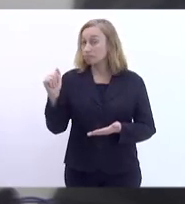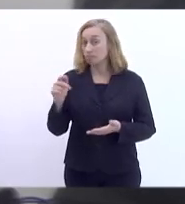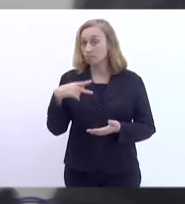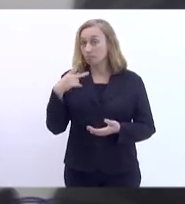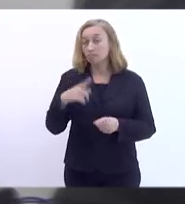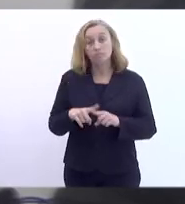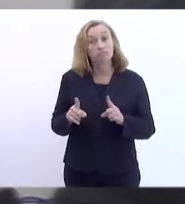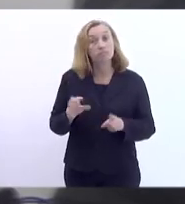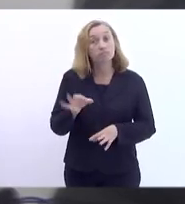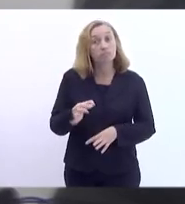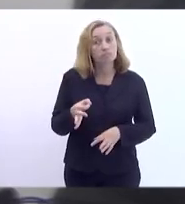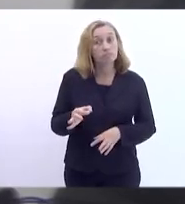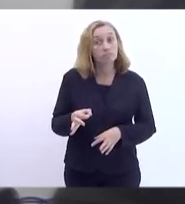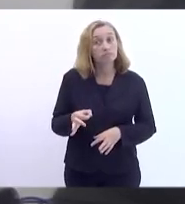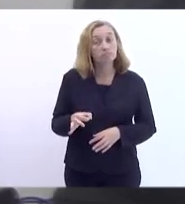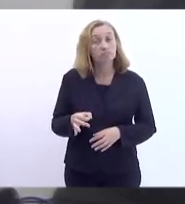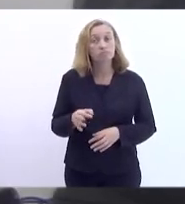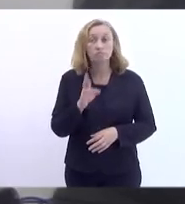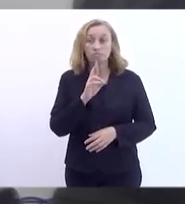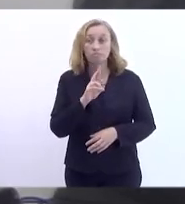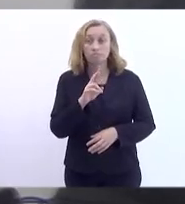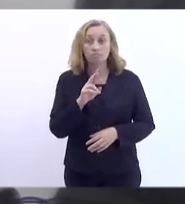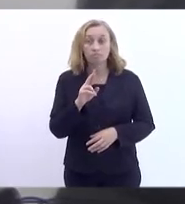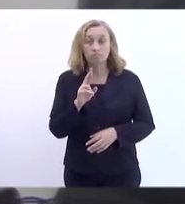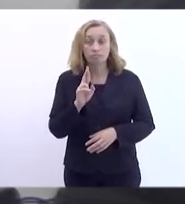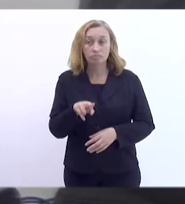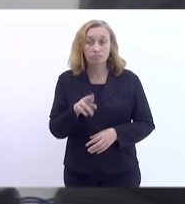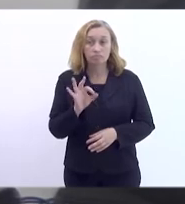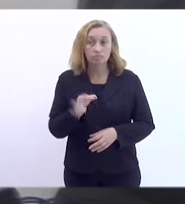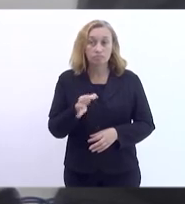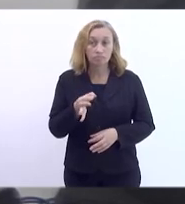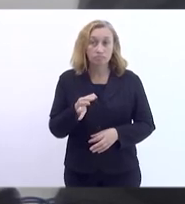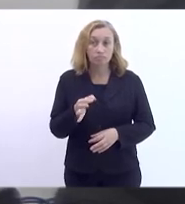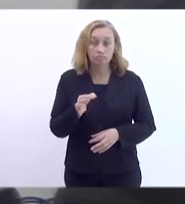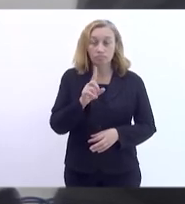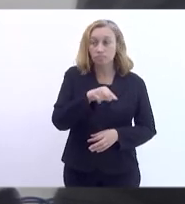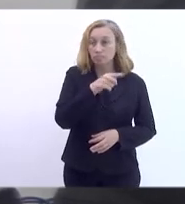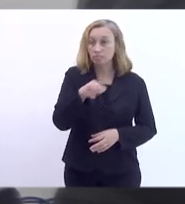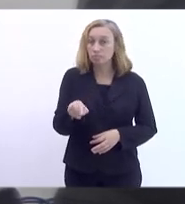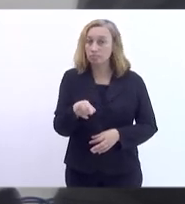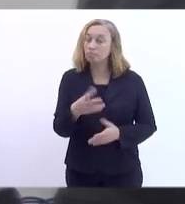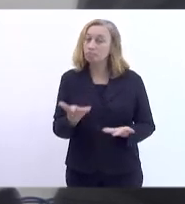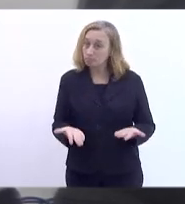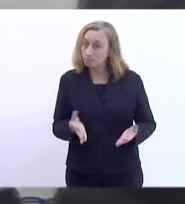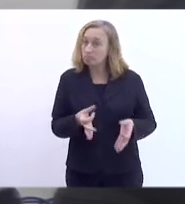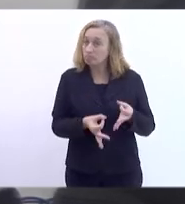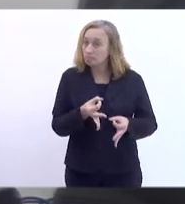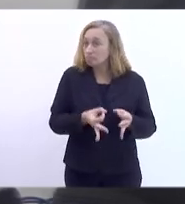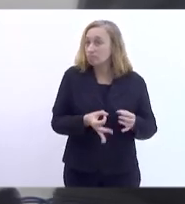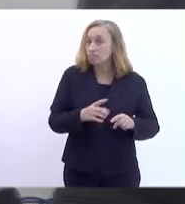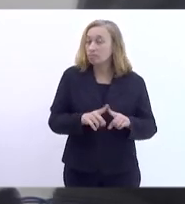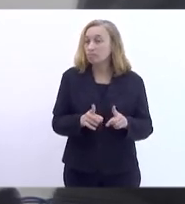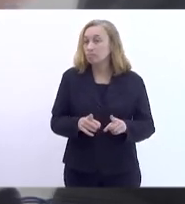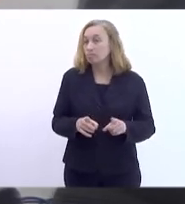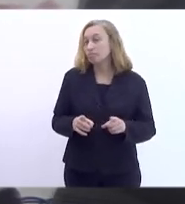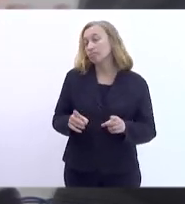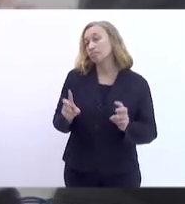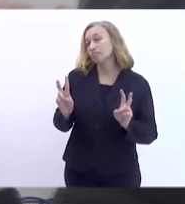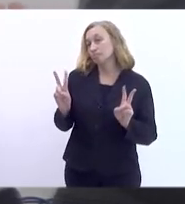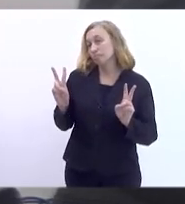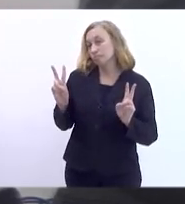vou escrever mas o fato é que temos um dado concreto que é a anulação com trânsito julgar a mas era uma questão individual